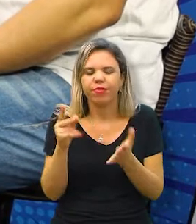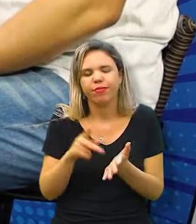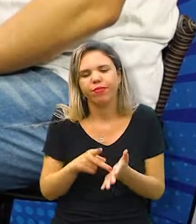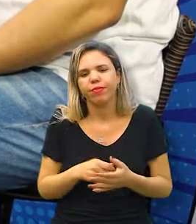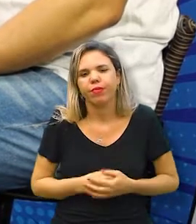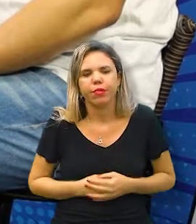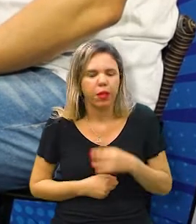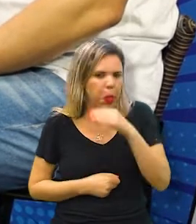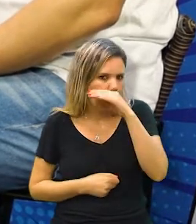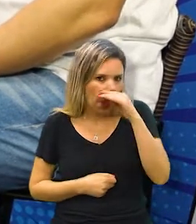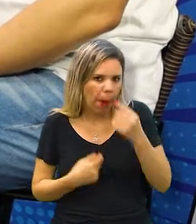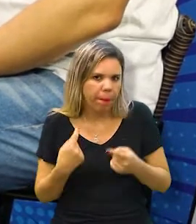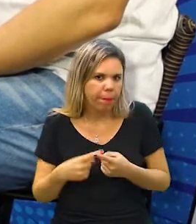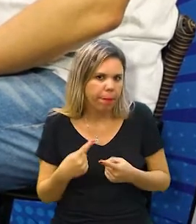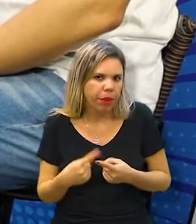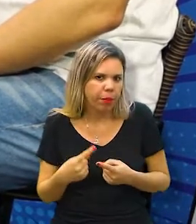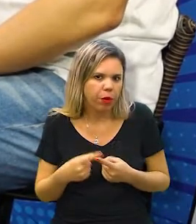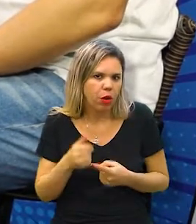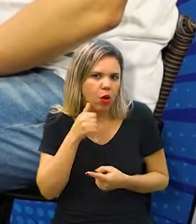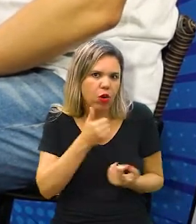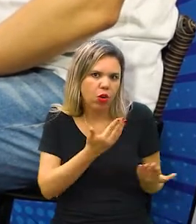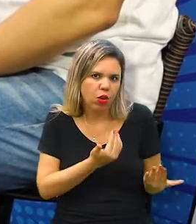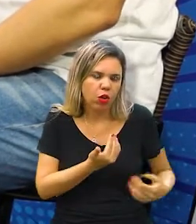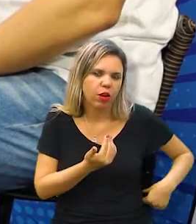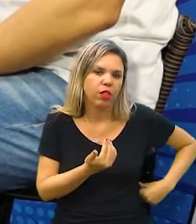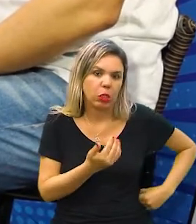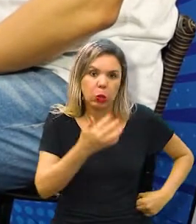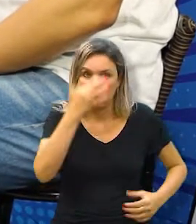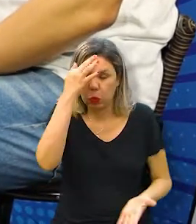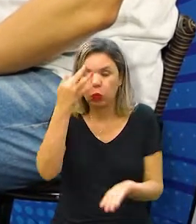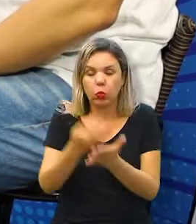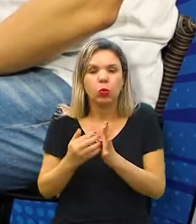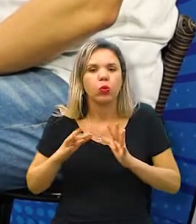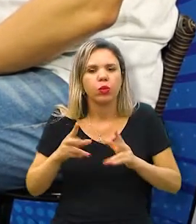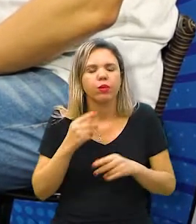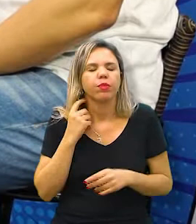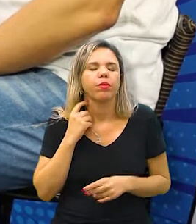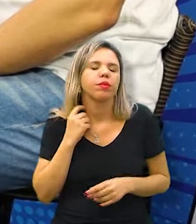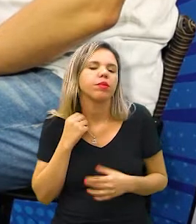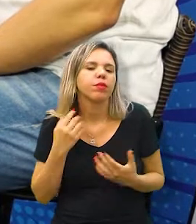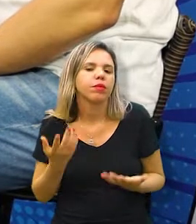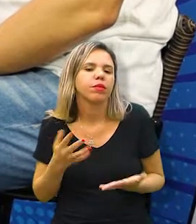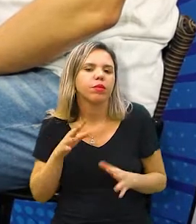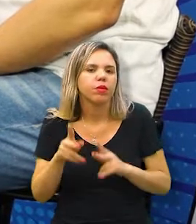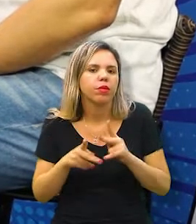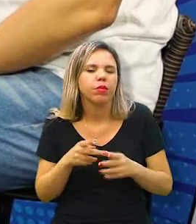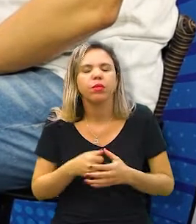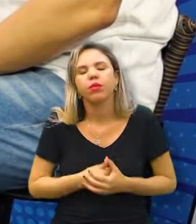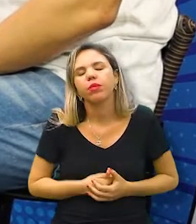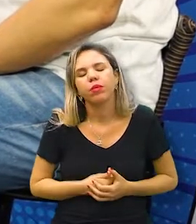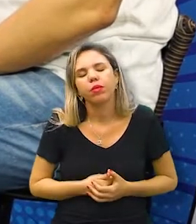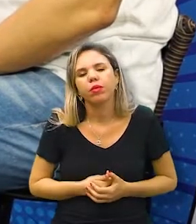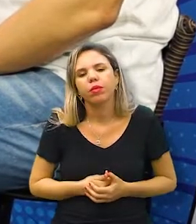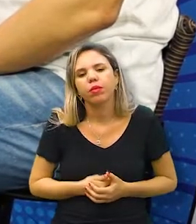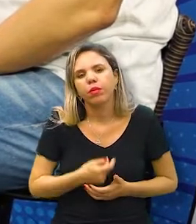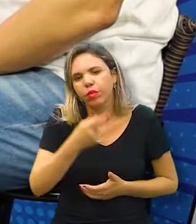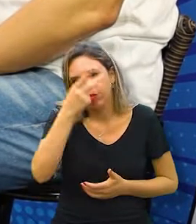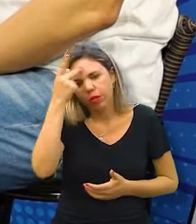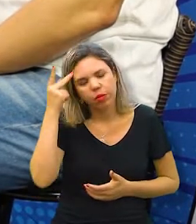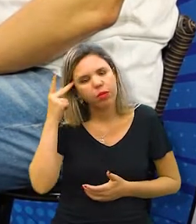na verdade, porque a mocinha é muito confiante, todas até ficam